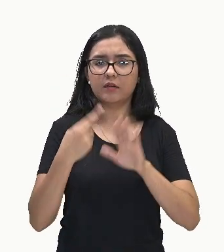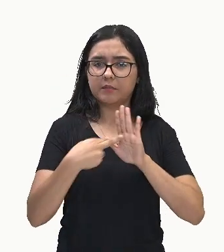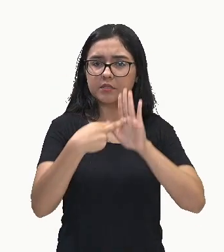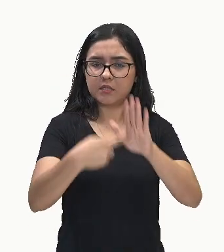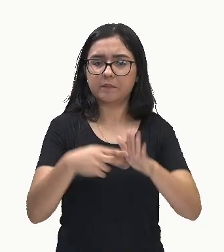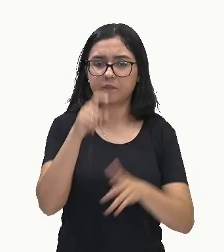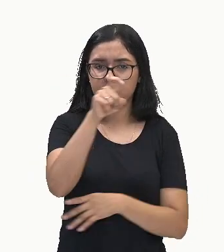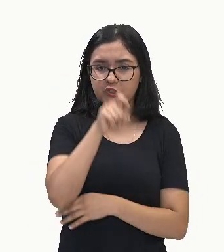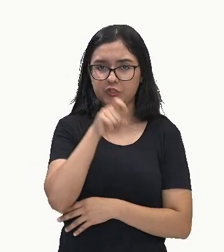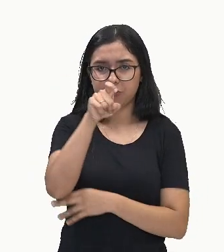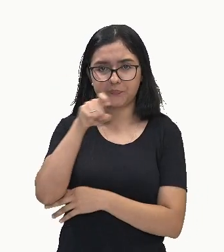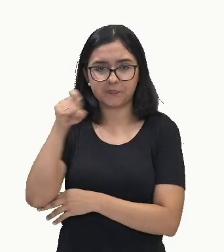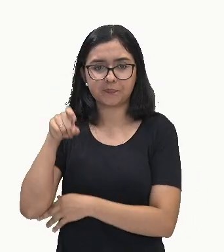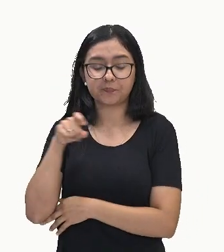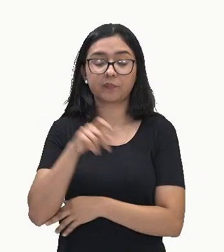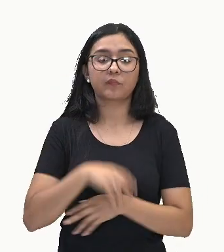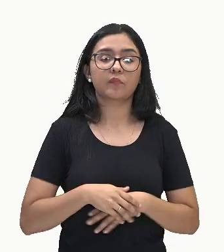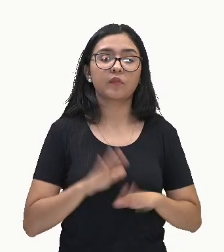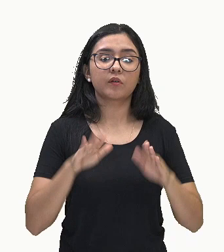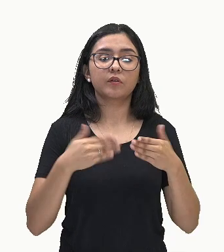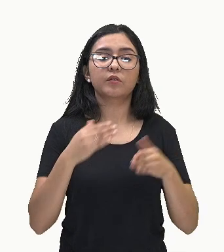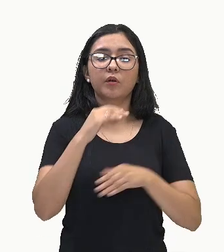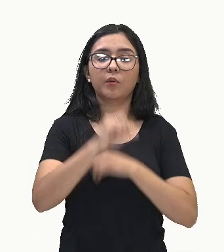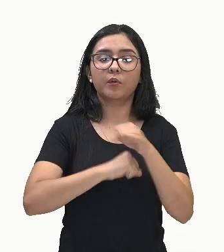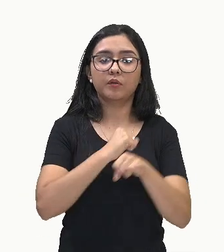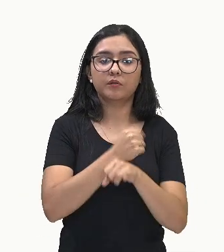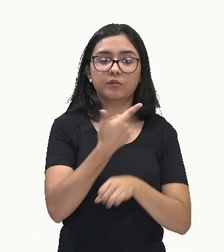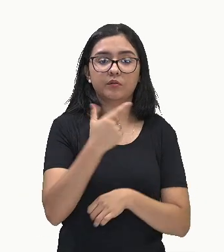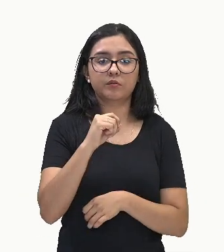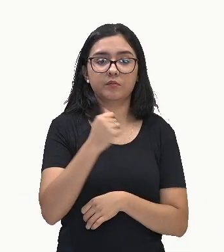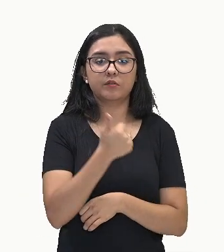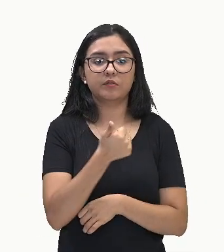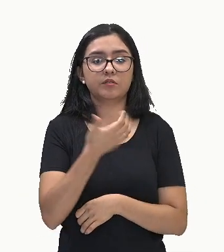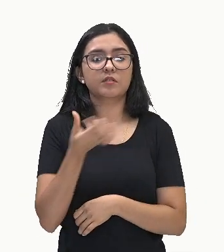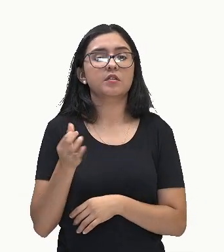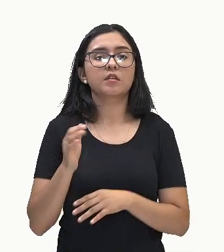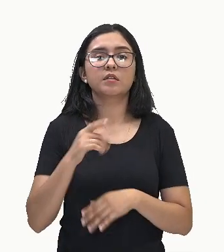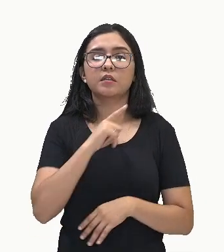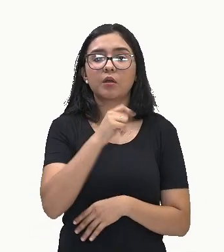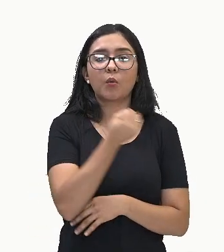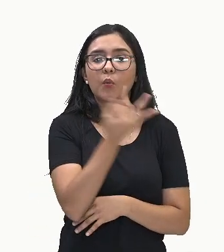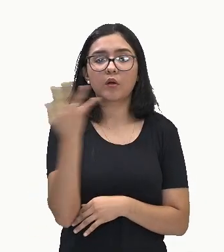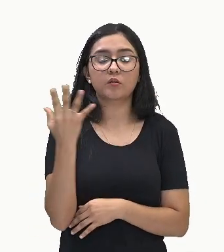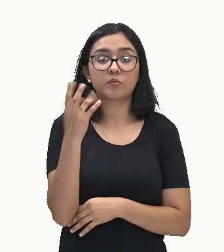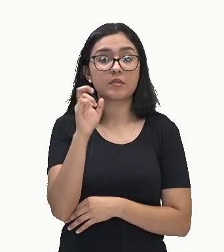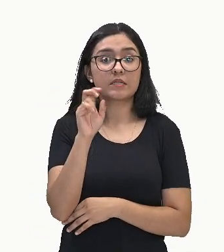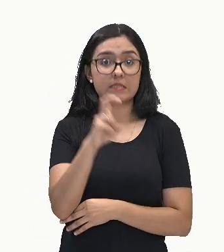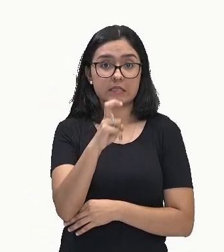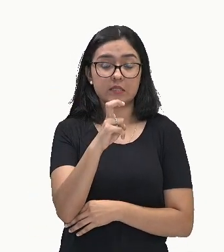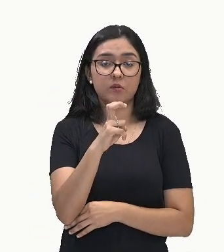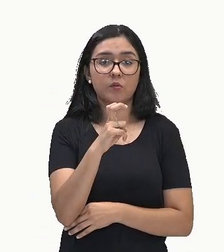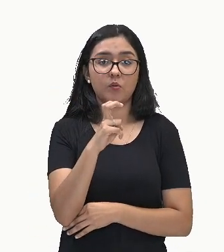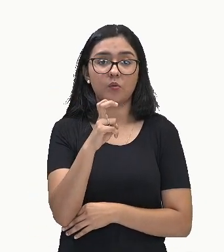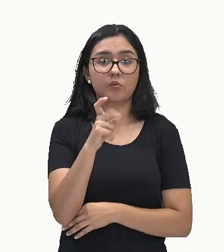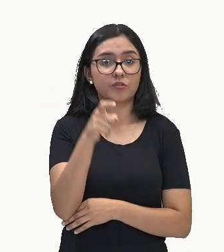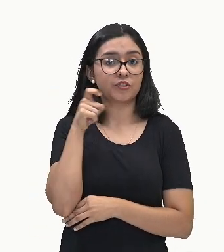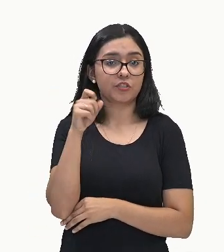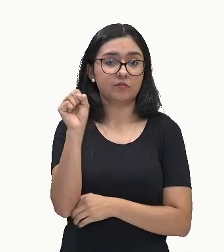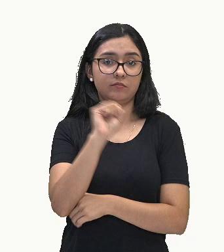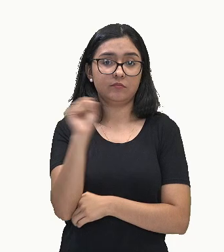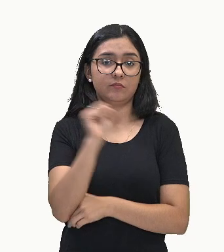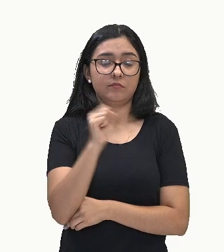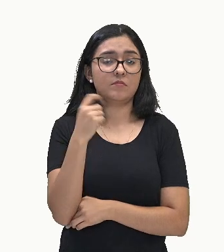então 2016 nós temos quantos automóveis 5x ninguém sabe quanto vale cada